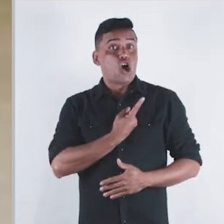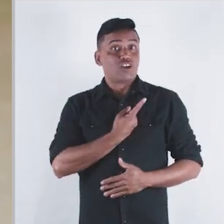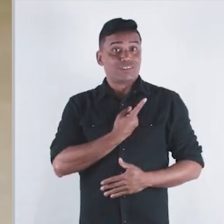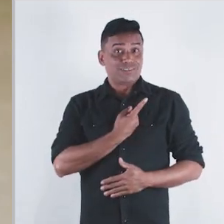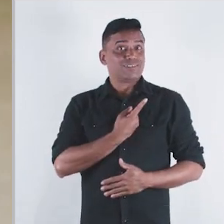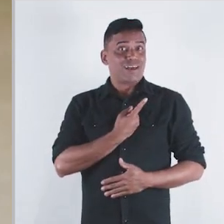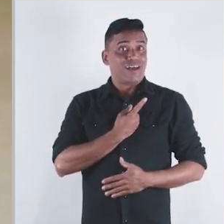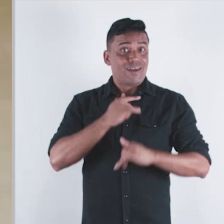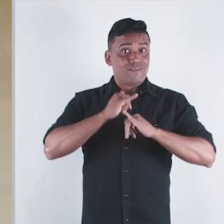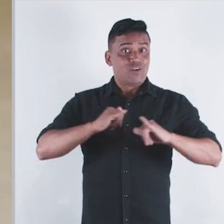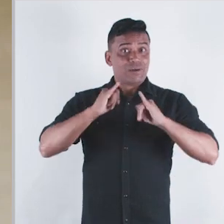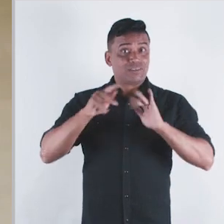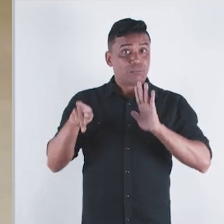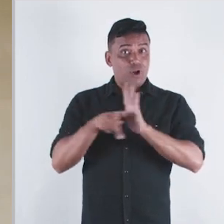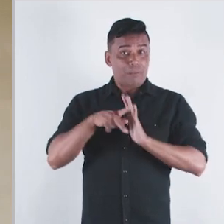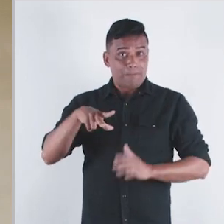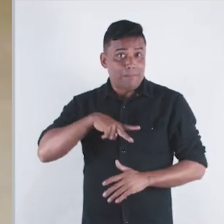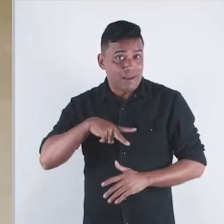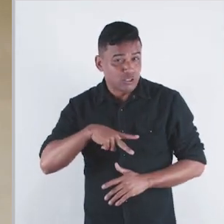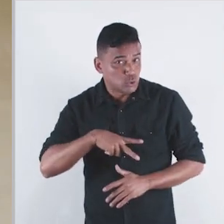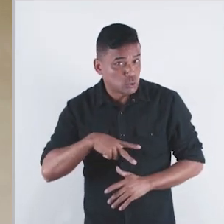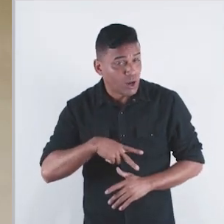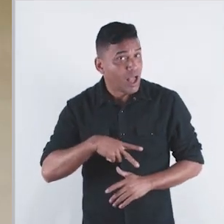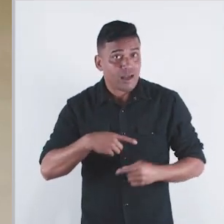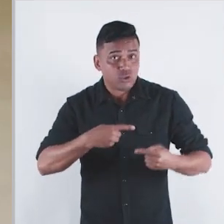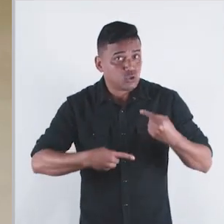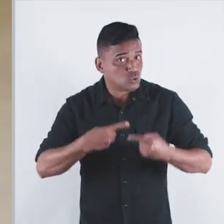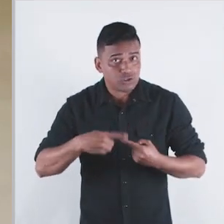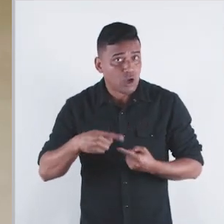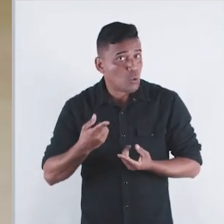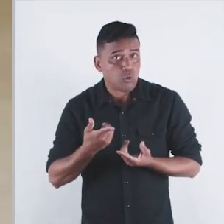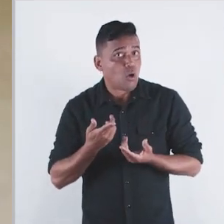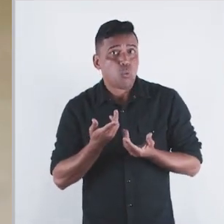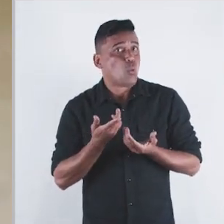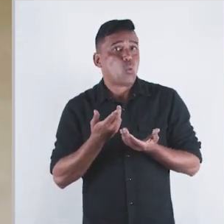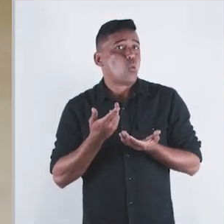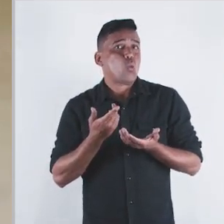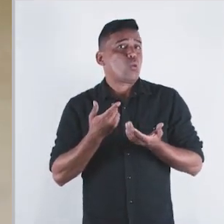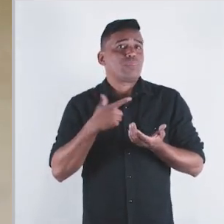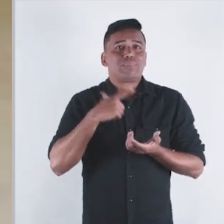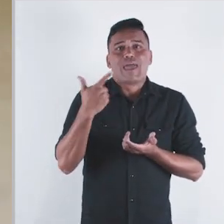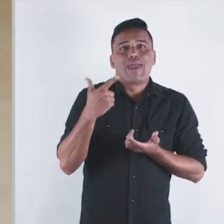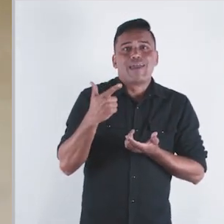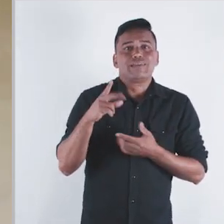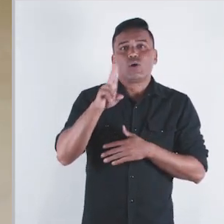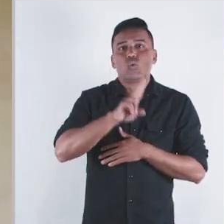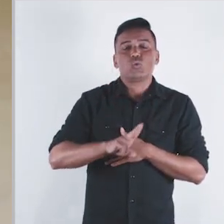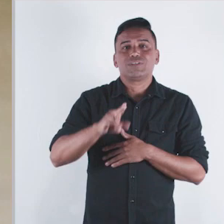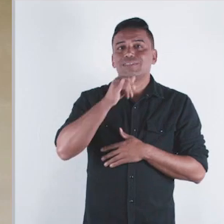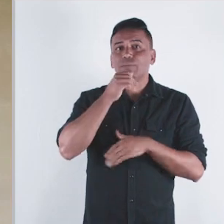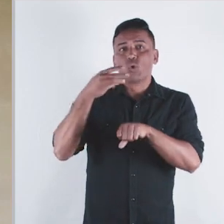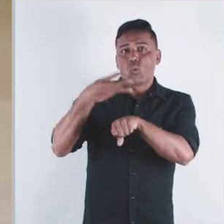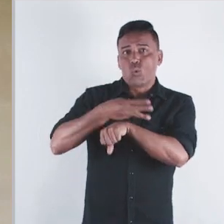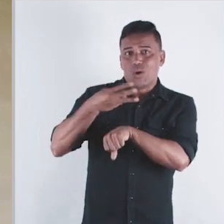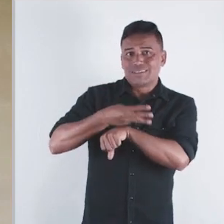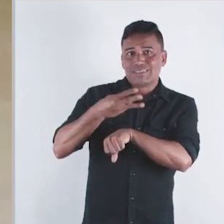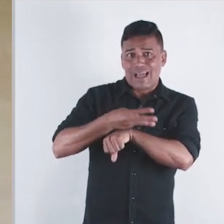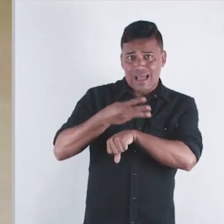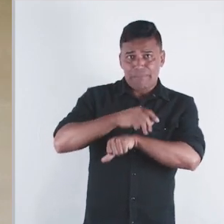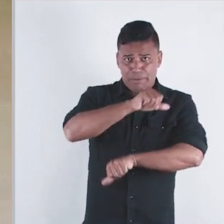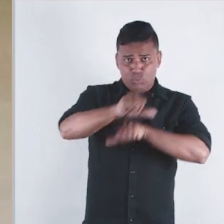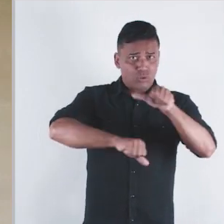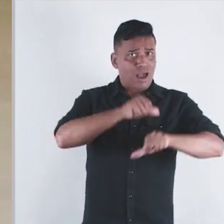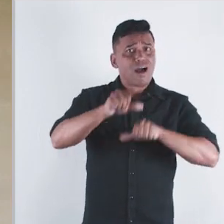essa discussão que não se coloca, as mudanças de termos de uso, né? Recentemente o WhatsApp teve uma